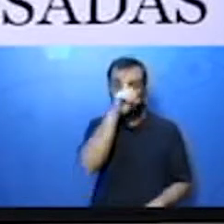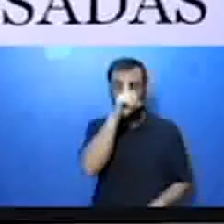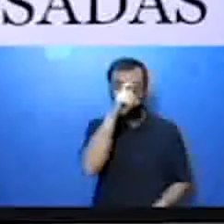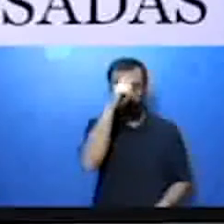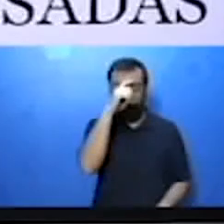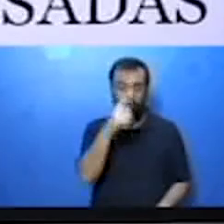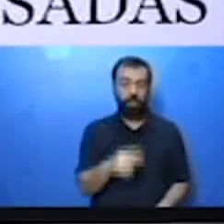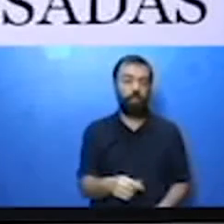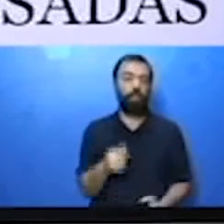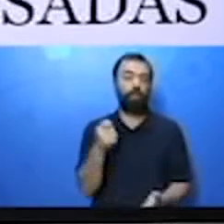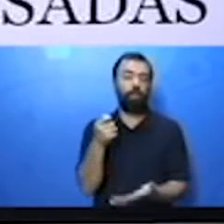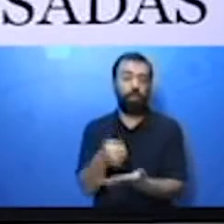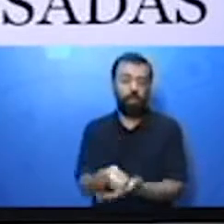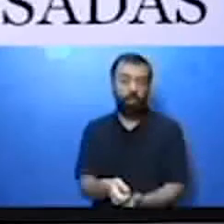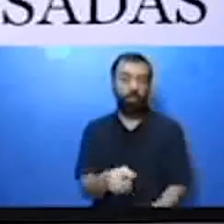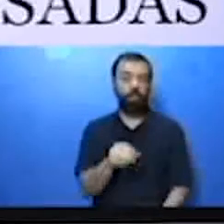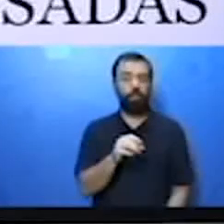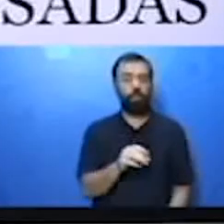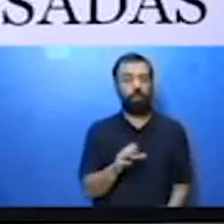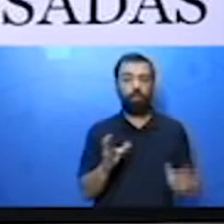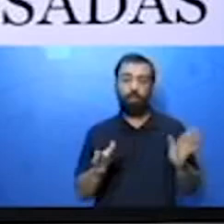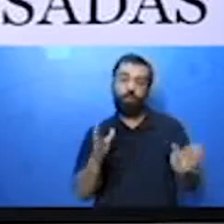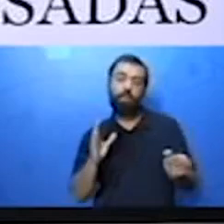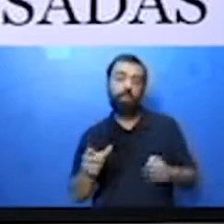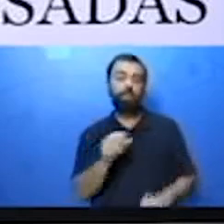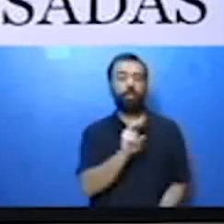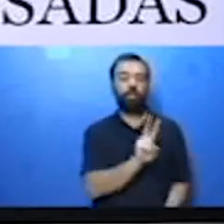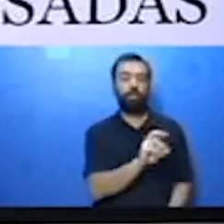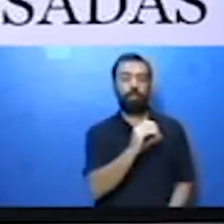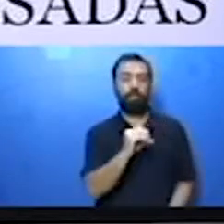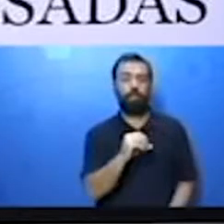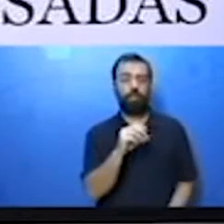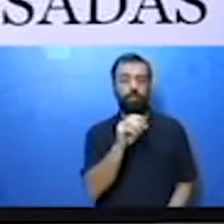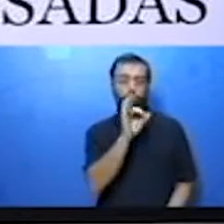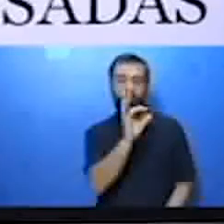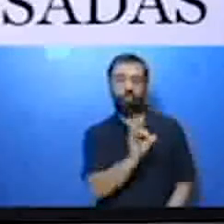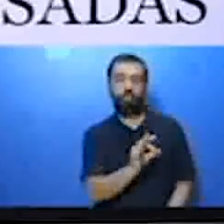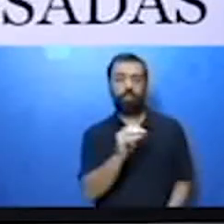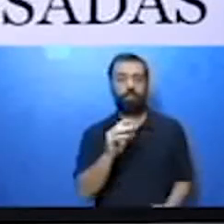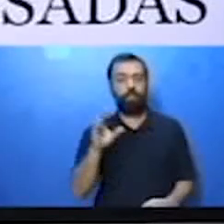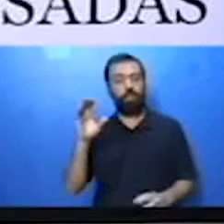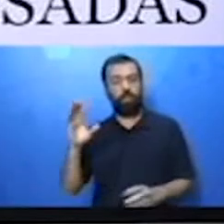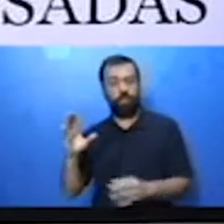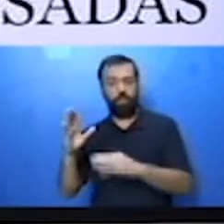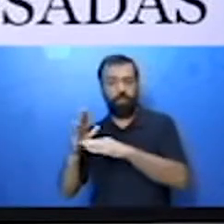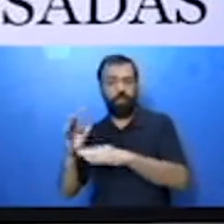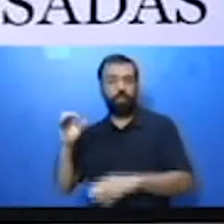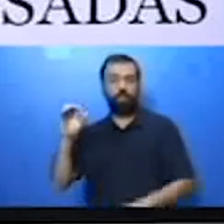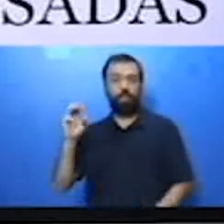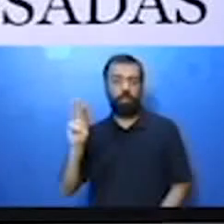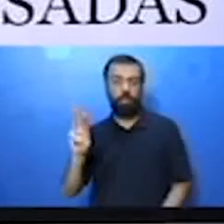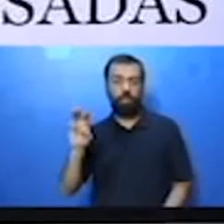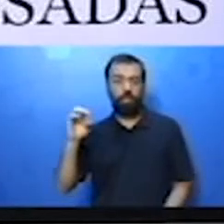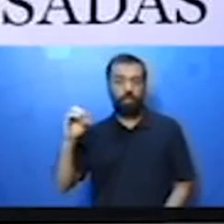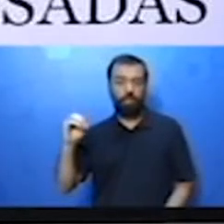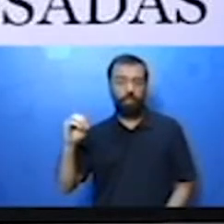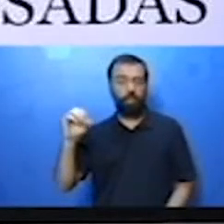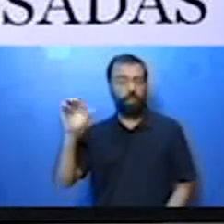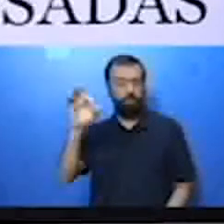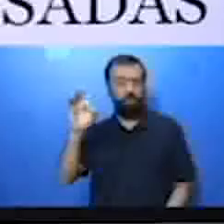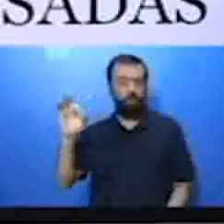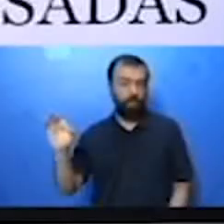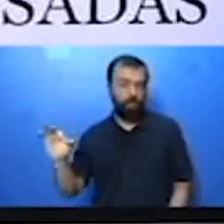a 20% de seus orçamentos para lidar com as complicações causadas